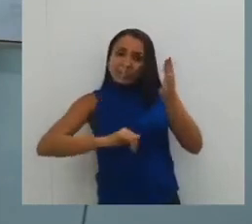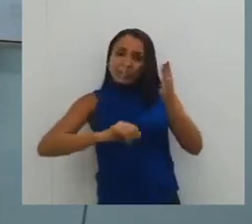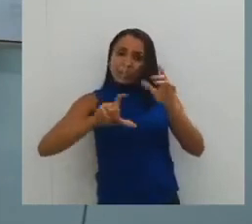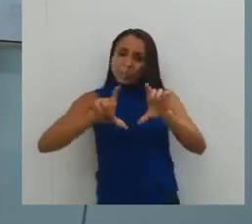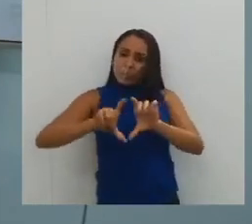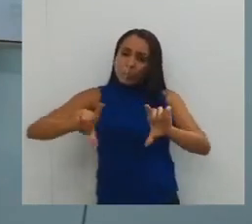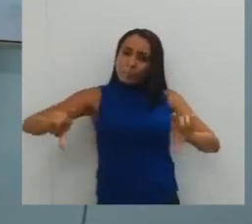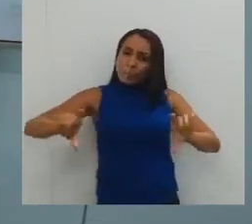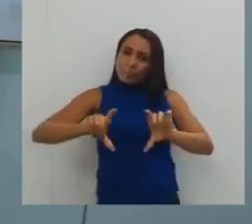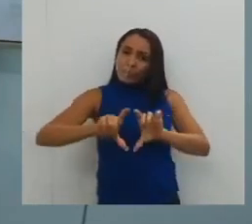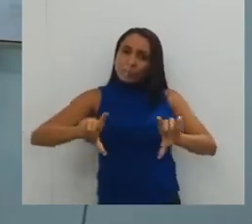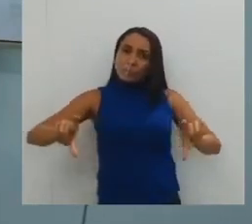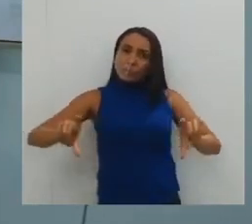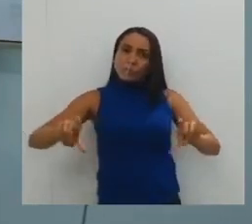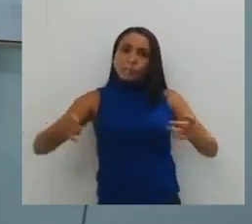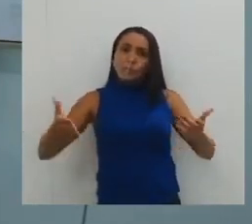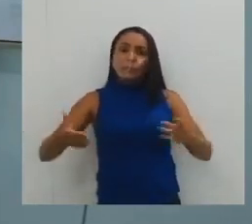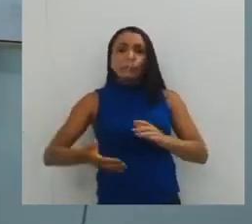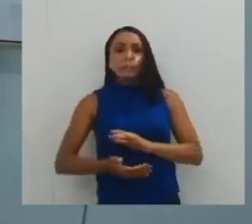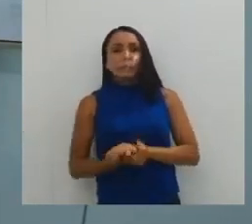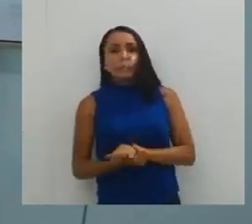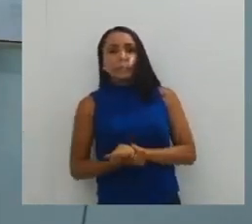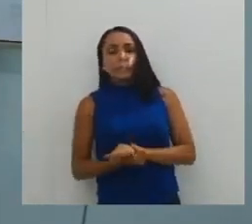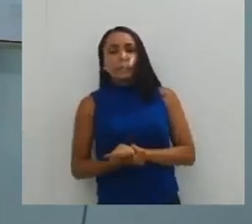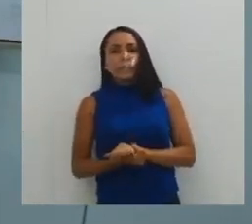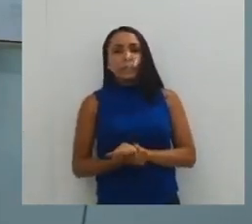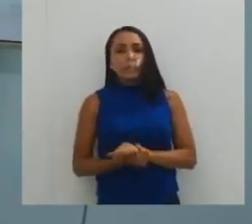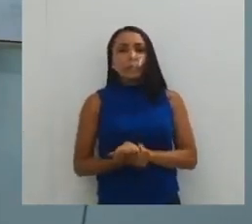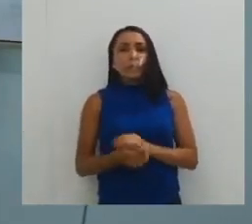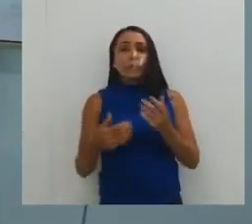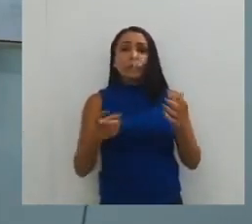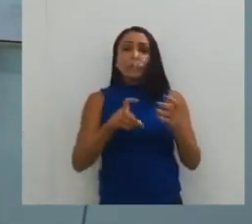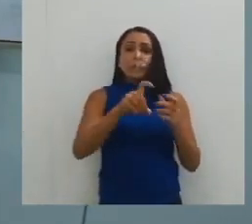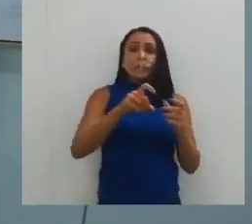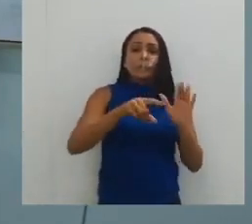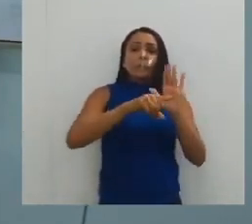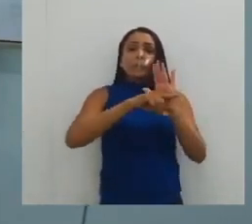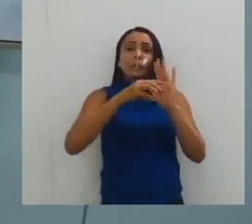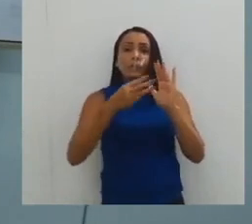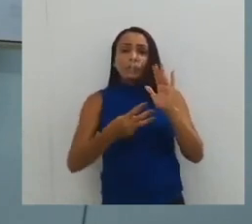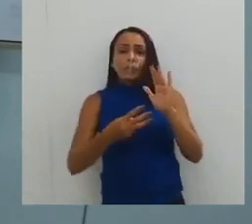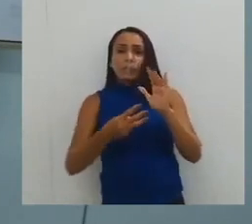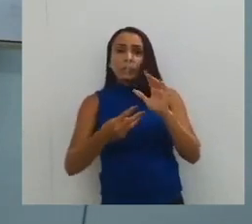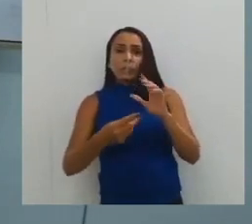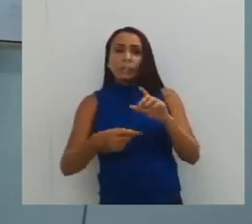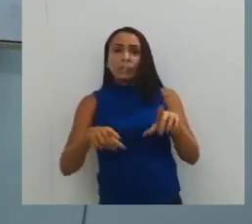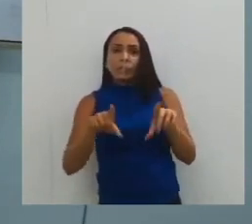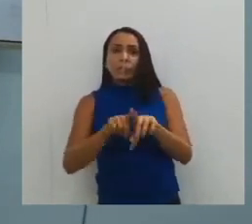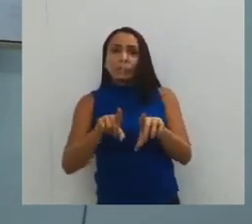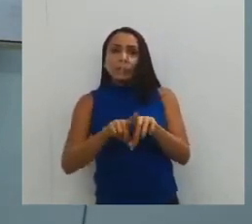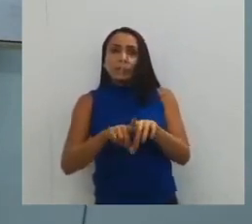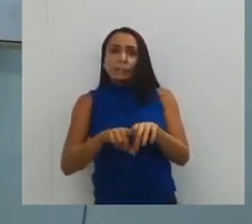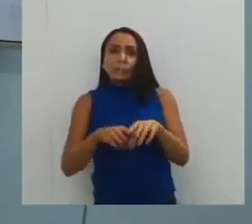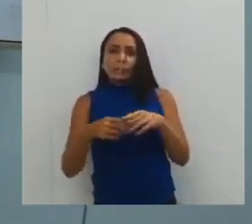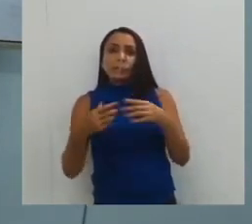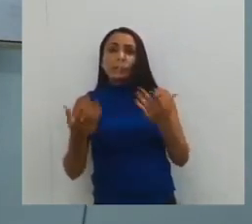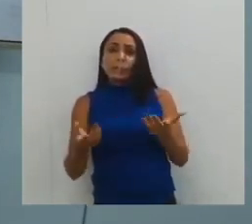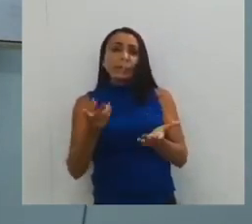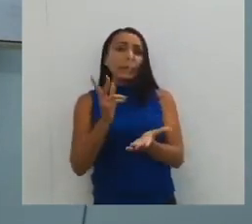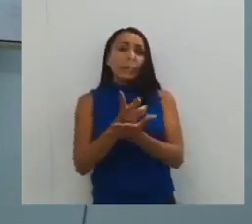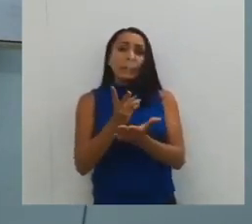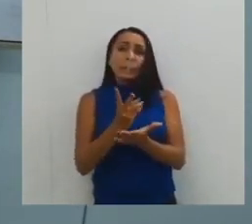essa parte vermelha, x menos 3. Então, se aqui é x menos 3, também é x menos 3, porque tem a